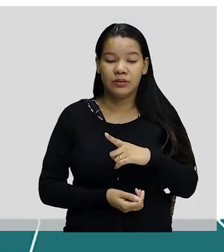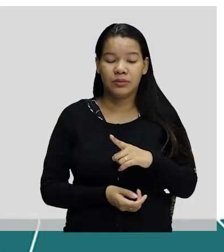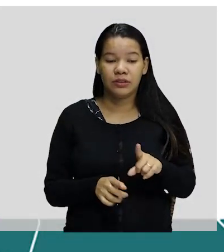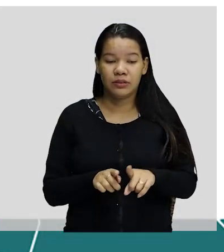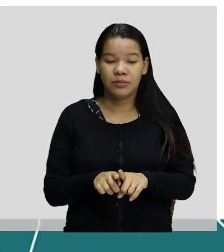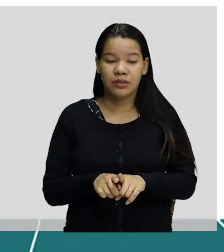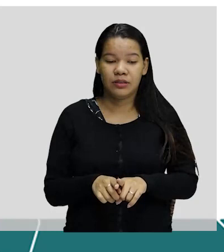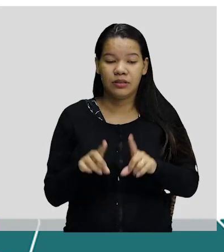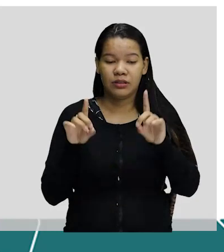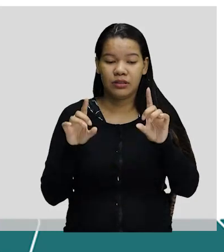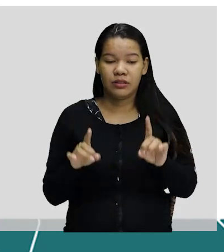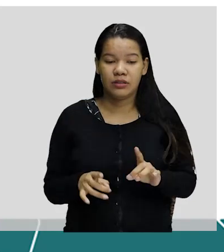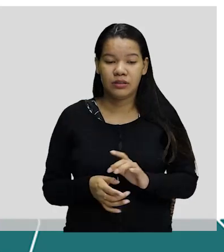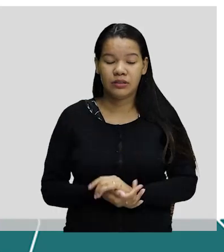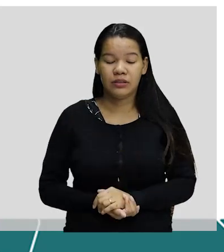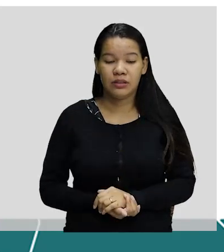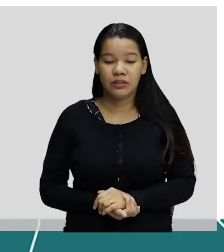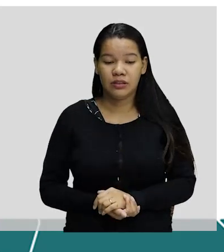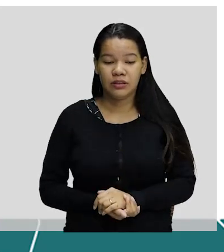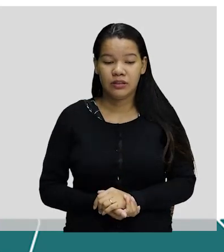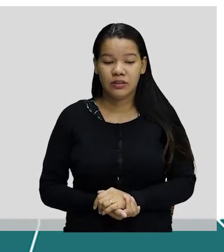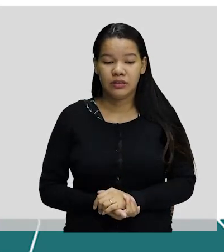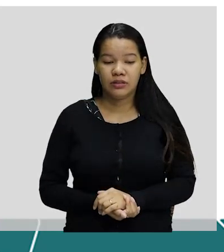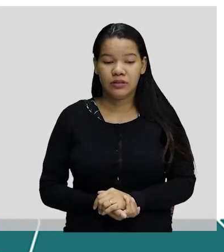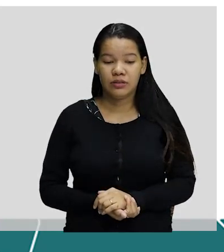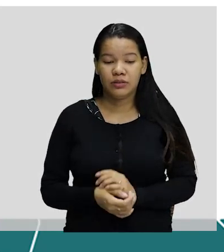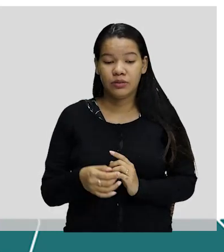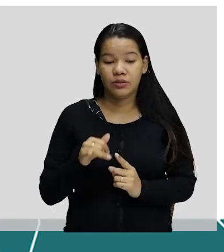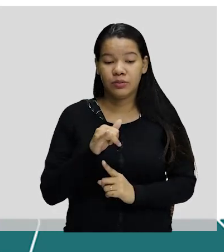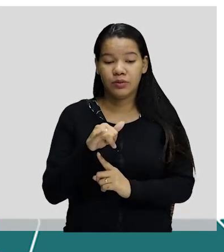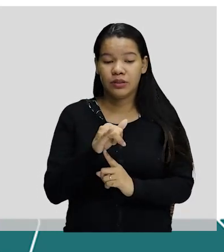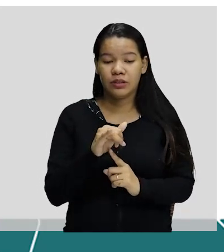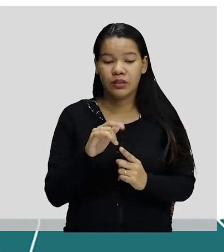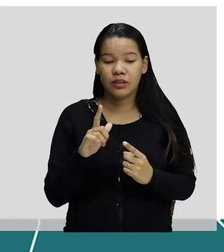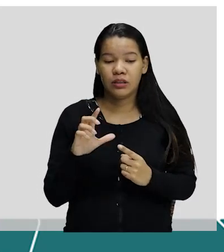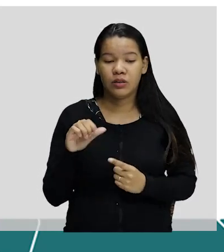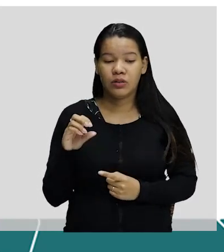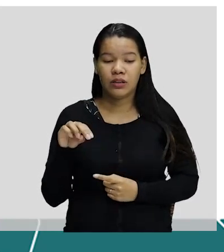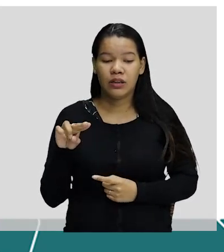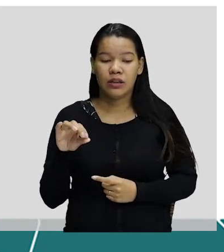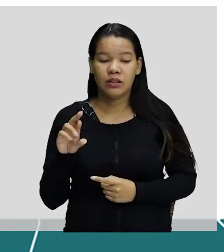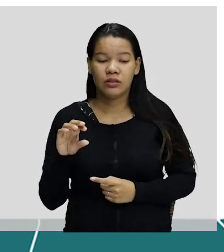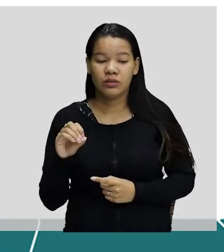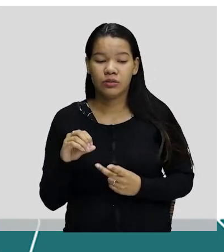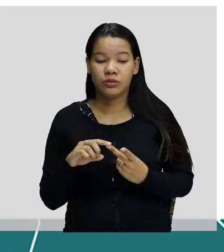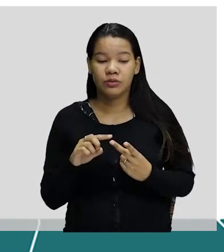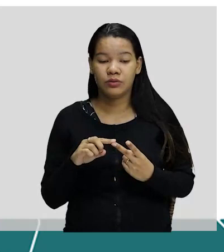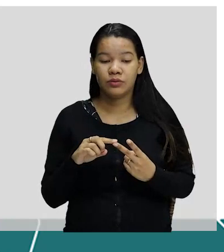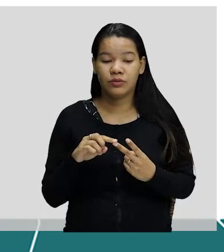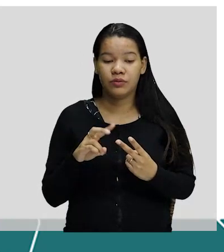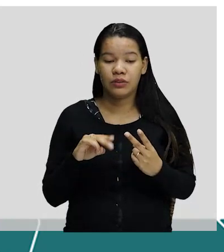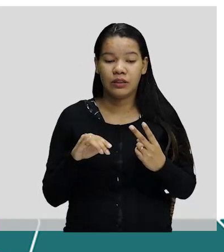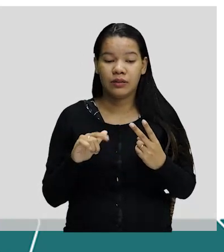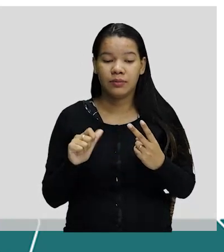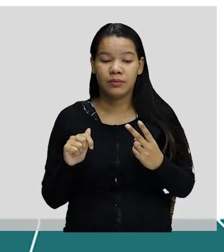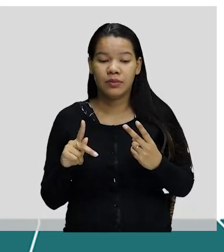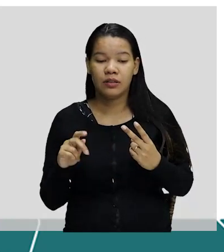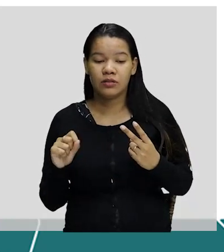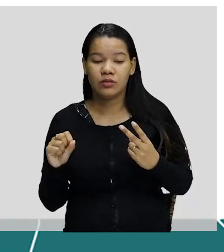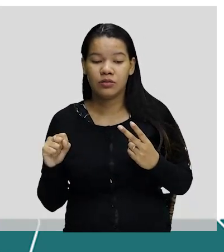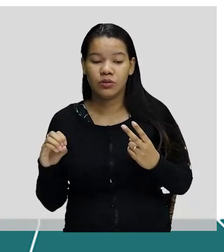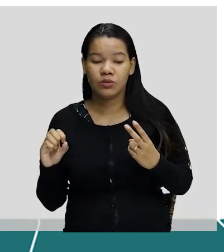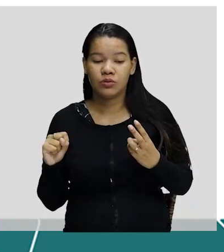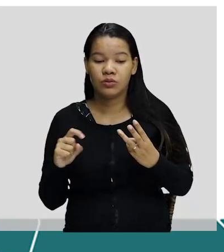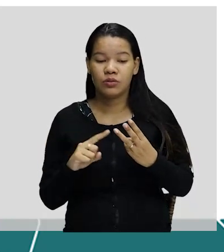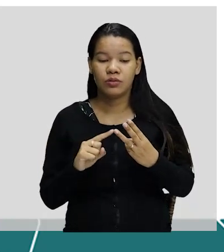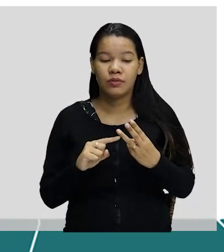como destaques desse sotaque o boi de Leonardo, o boi da Vila Passos, o boi da Fé em